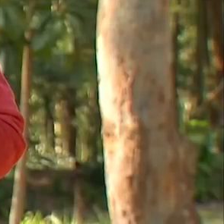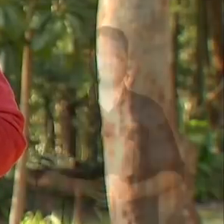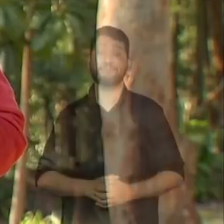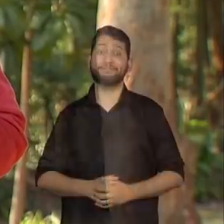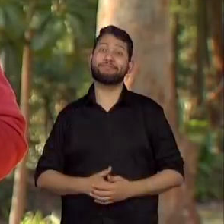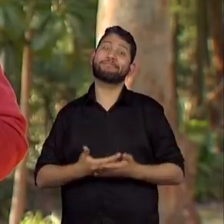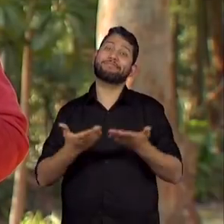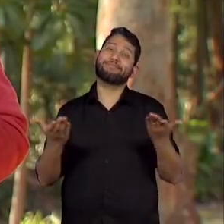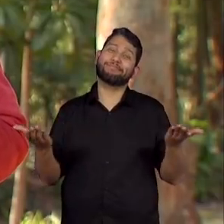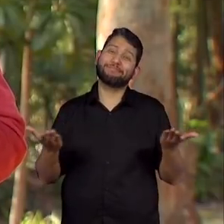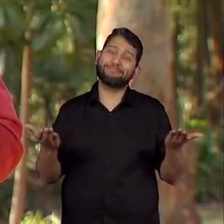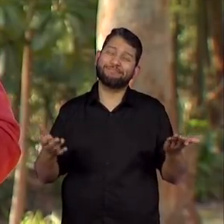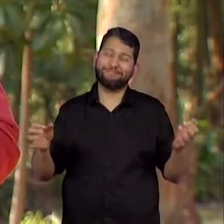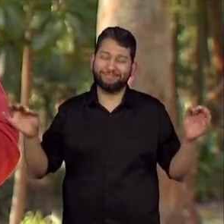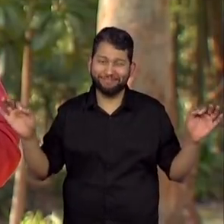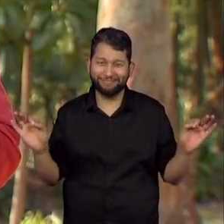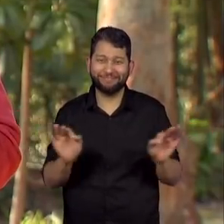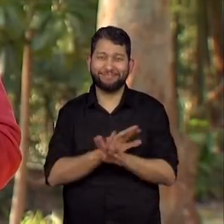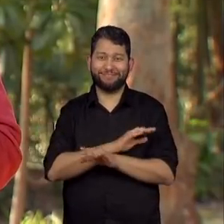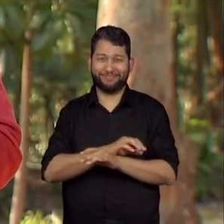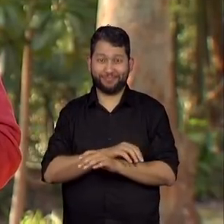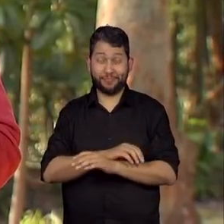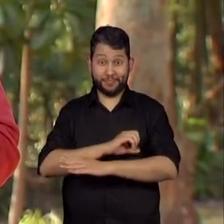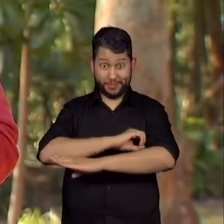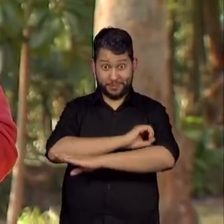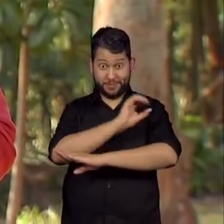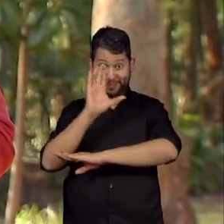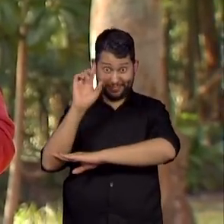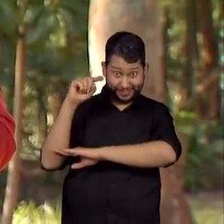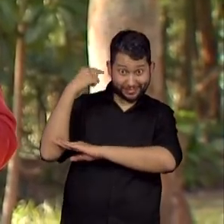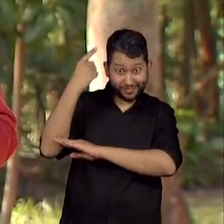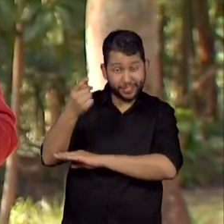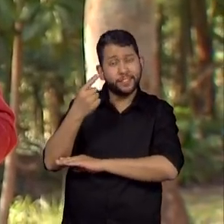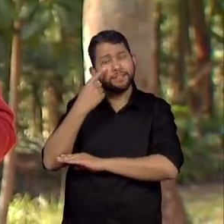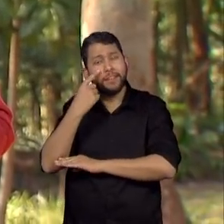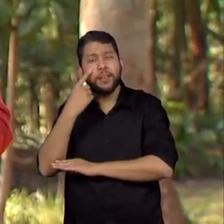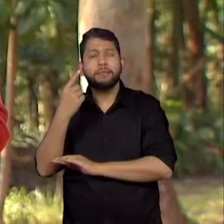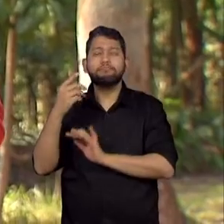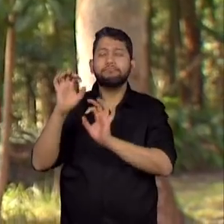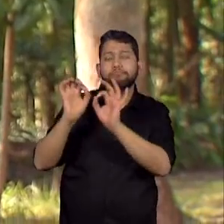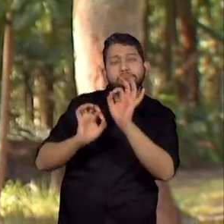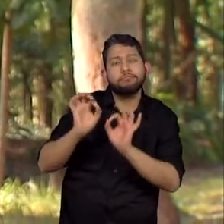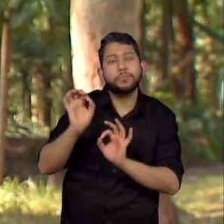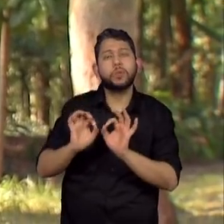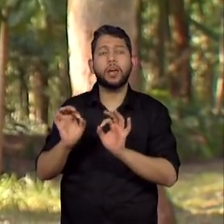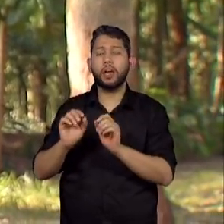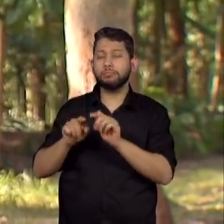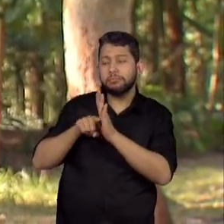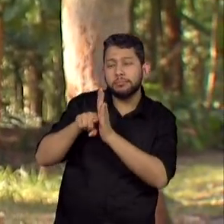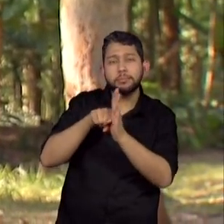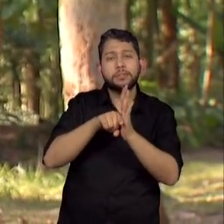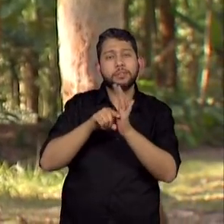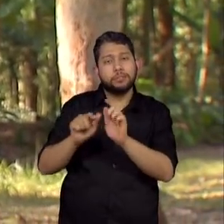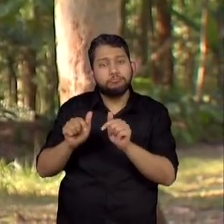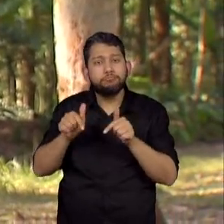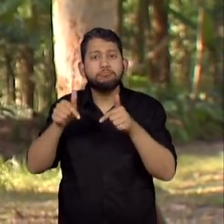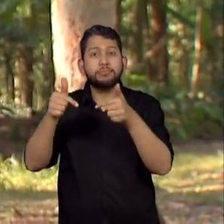E por hoje é só. No próximo Repórter Eco, você acompanha novos projetos, ações e pesquisas